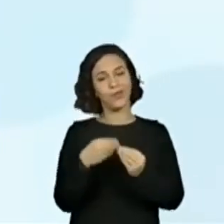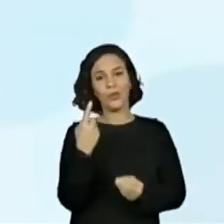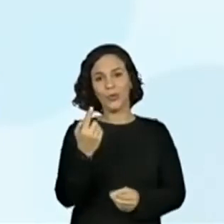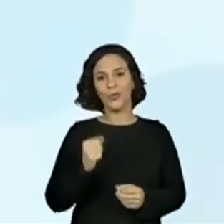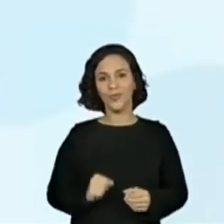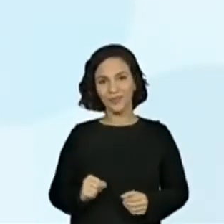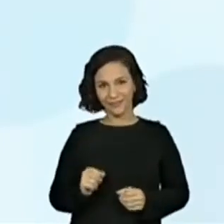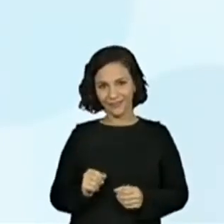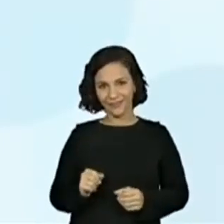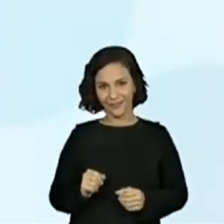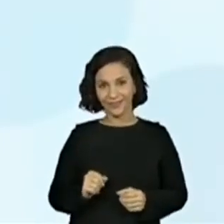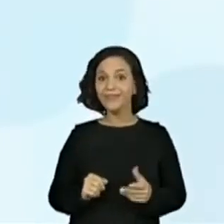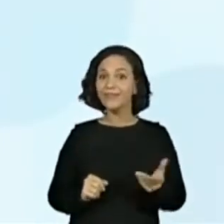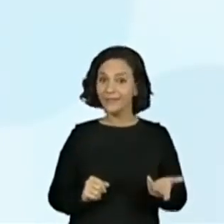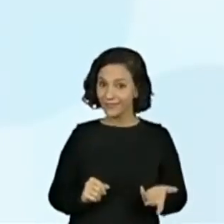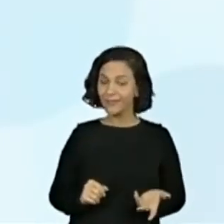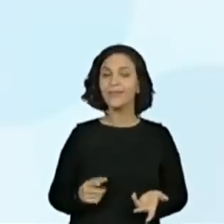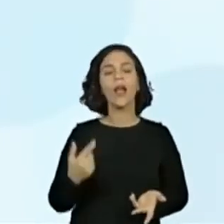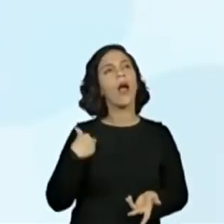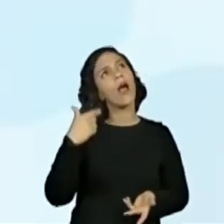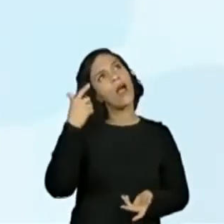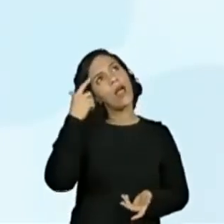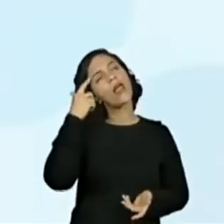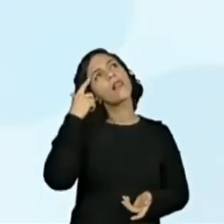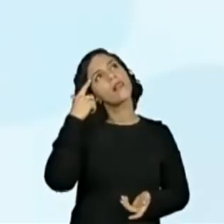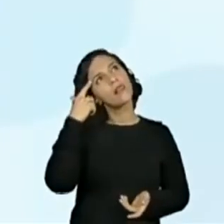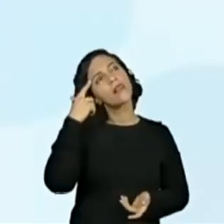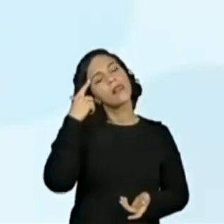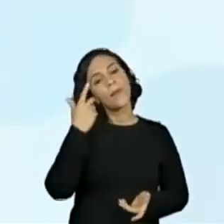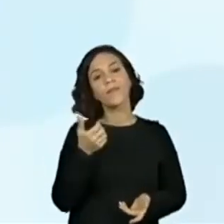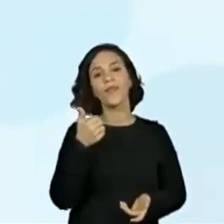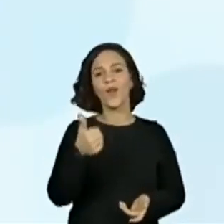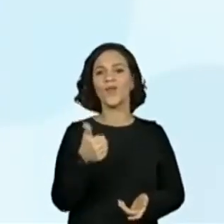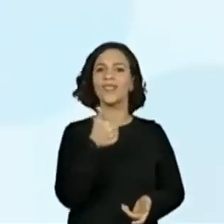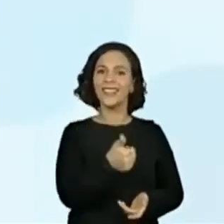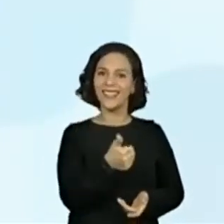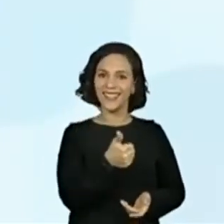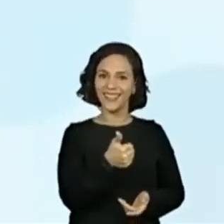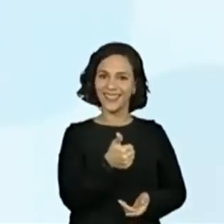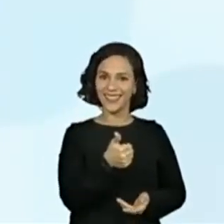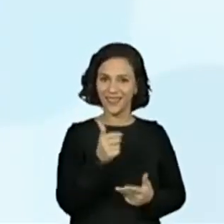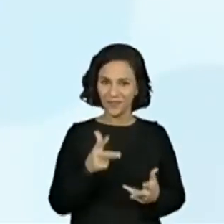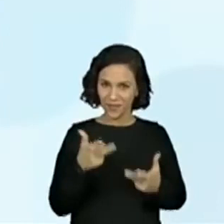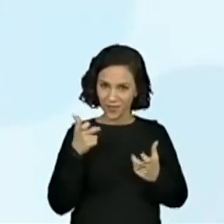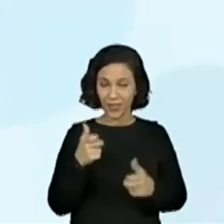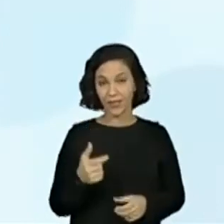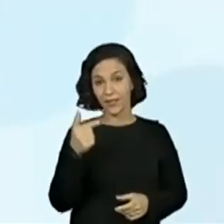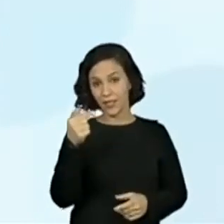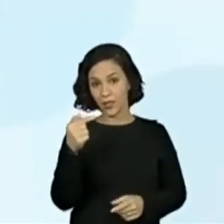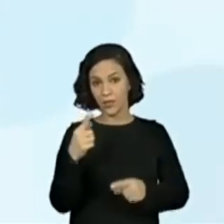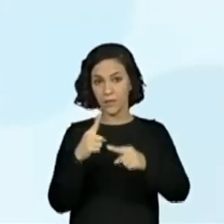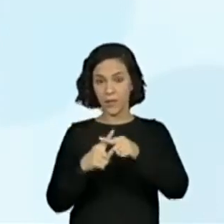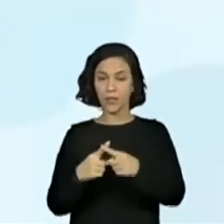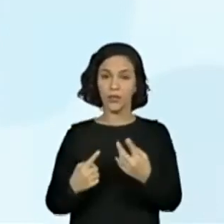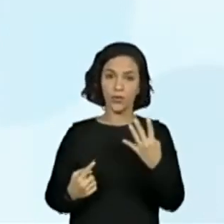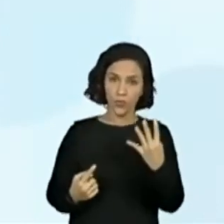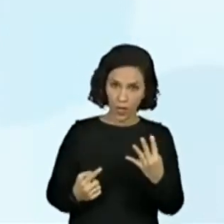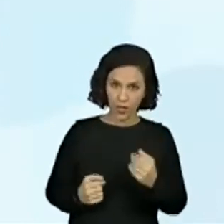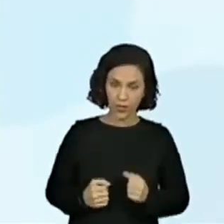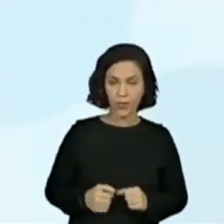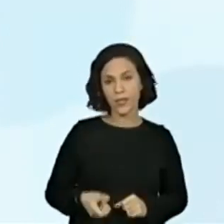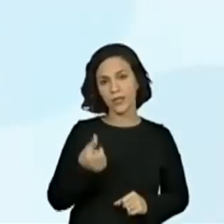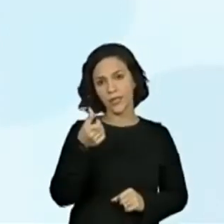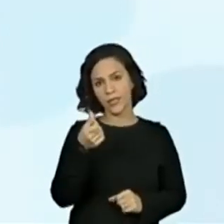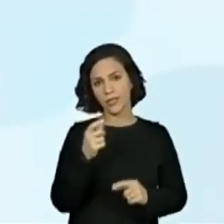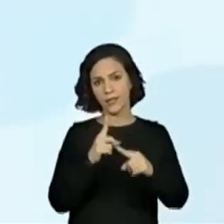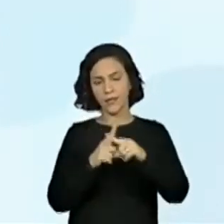1. Então, eu fico novamente com 11. Vejam, 7 mais 4 e 6 mais 5